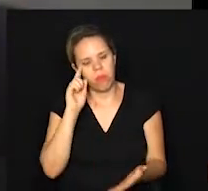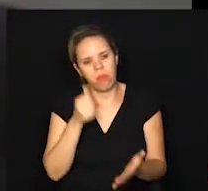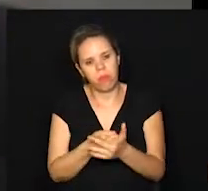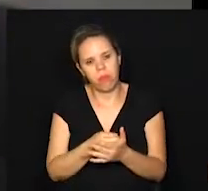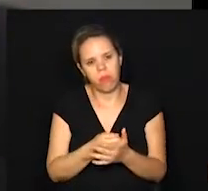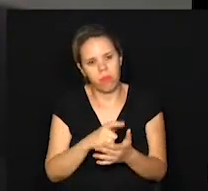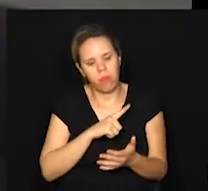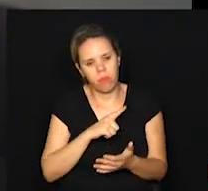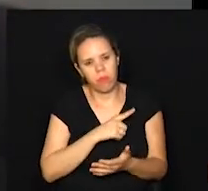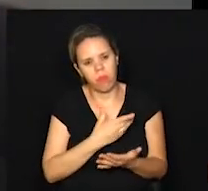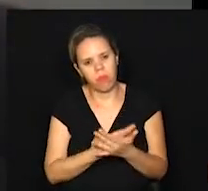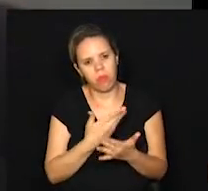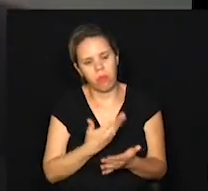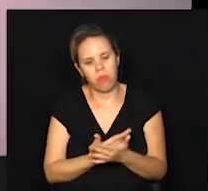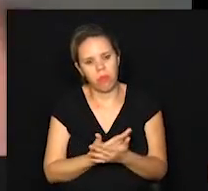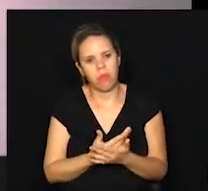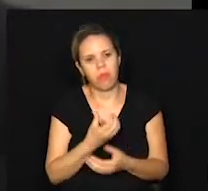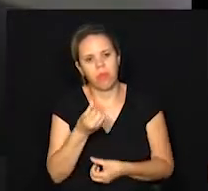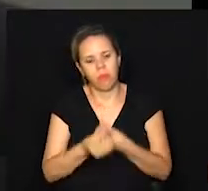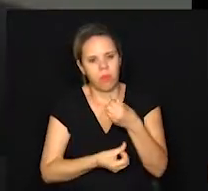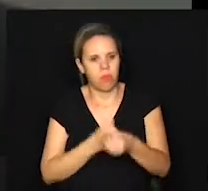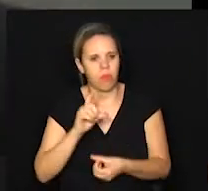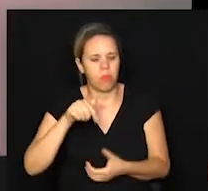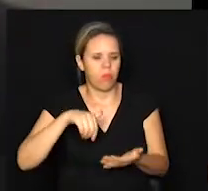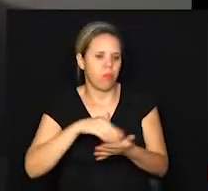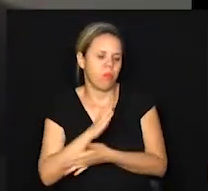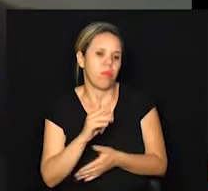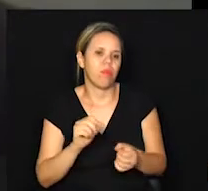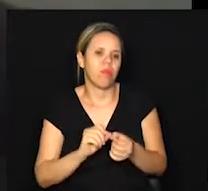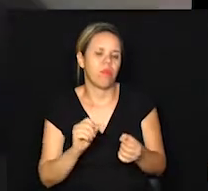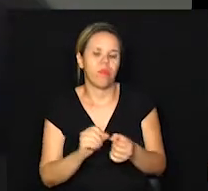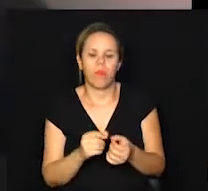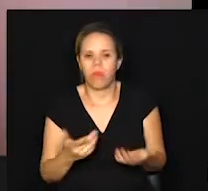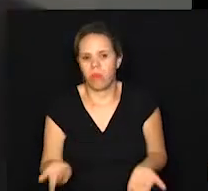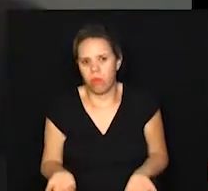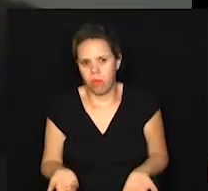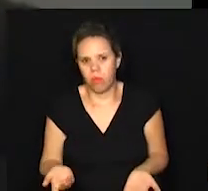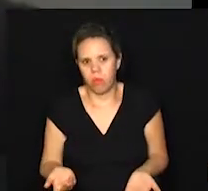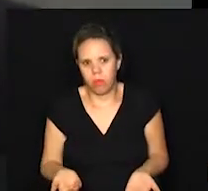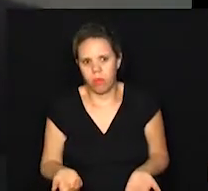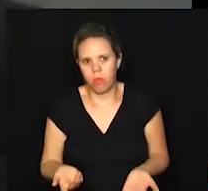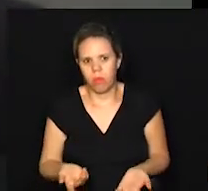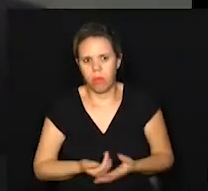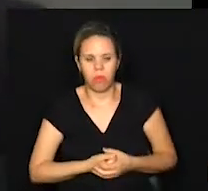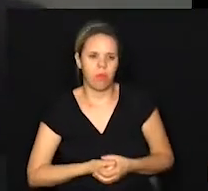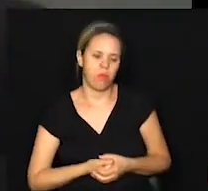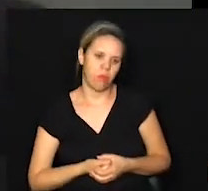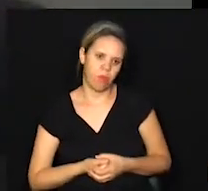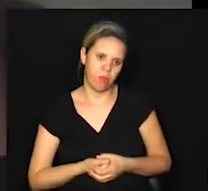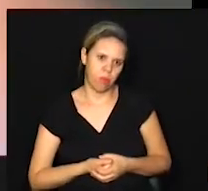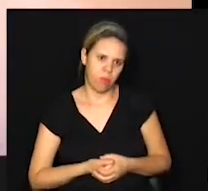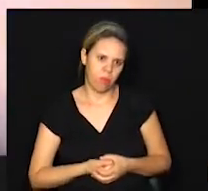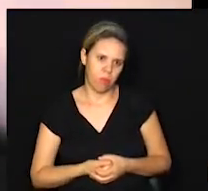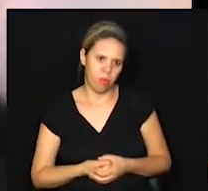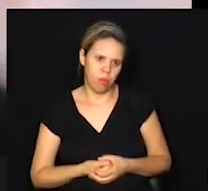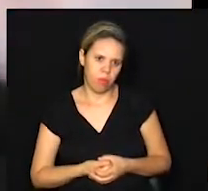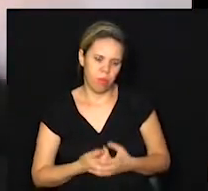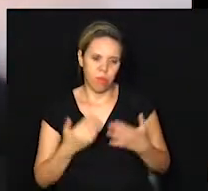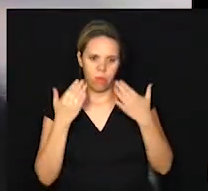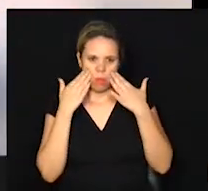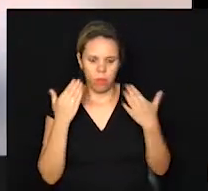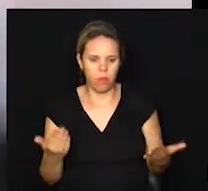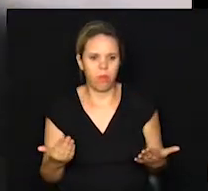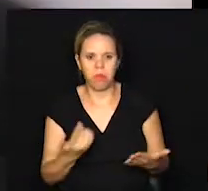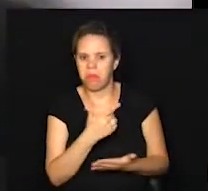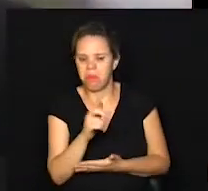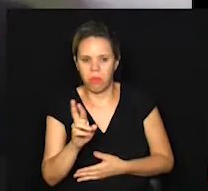teriam aulas no semestre e a demissão, o único fato novo que houve é essa menção. Diante disso, diante da falta de